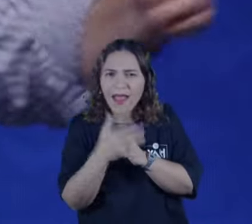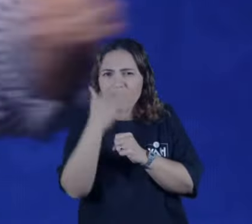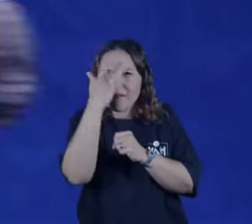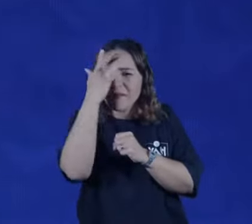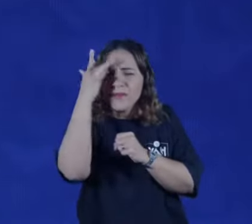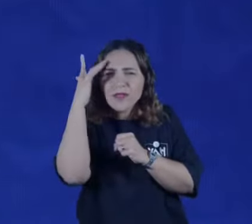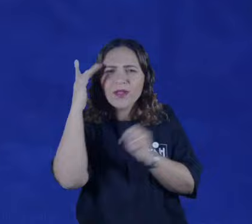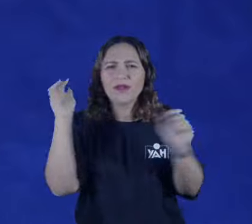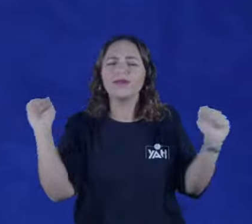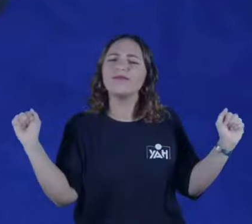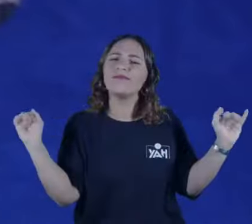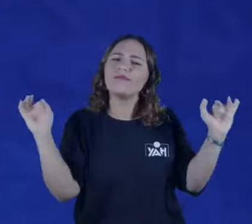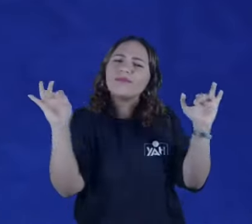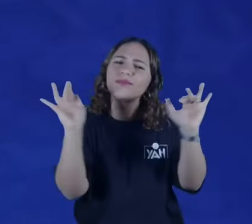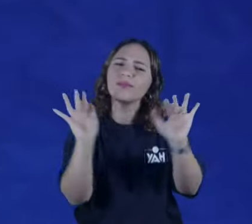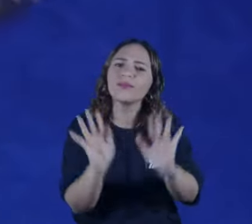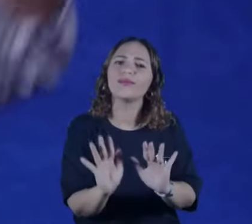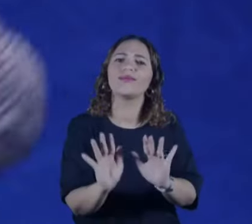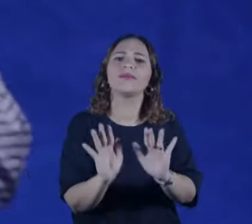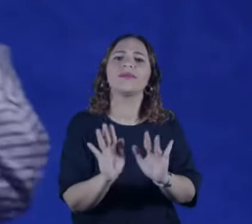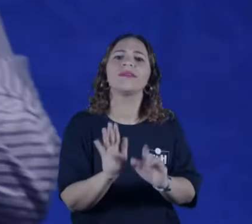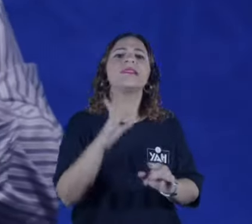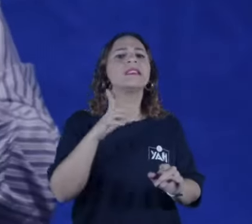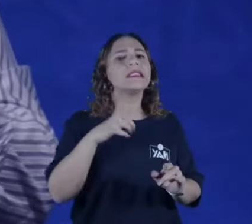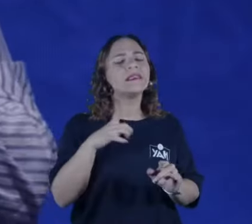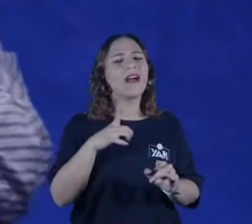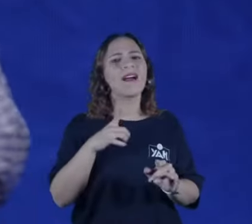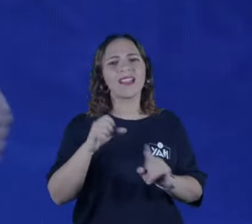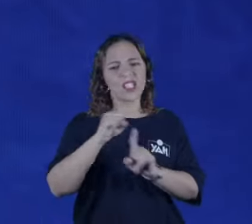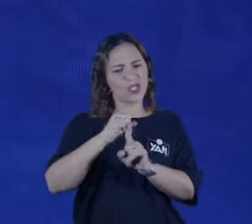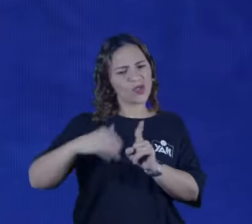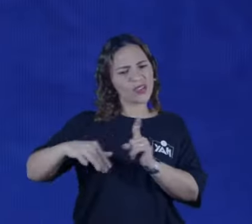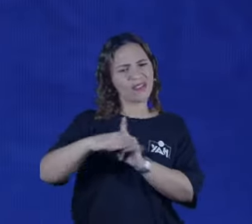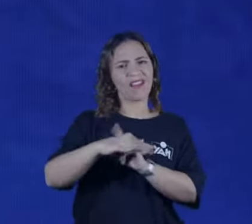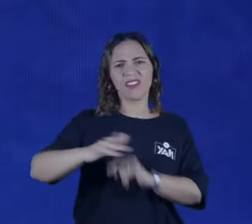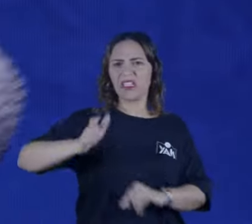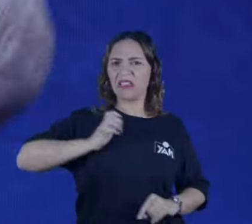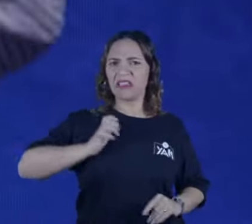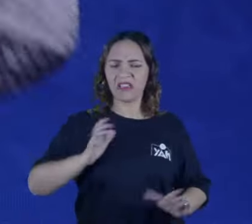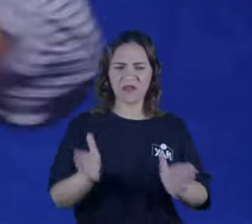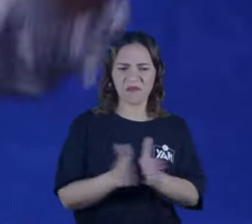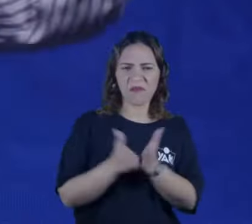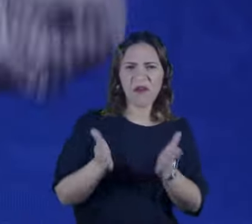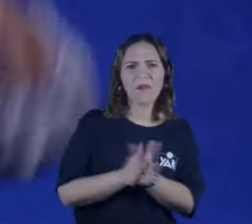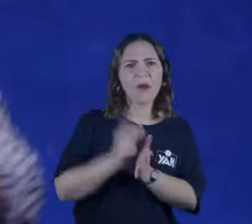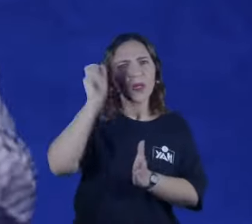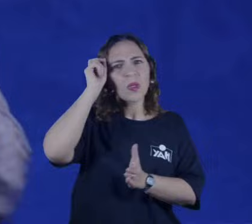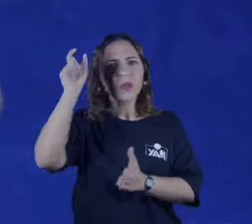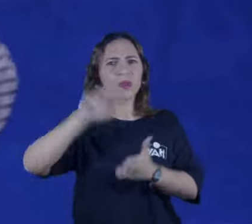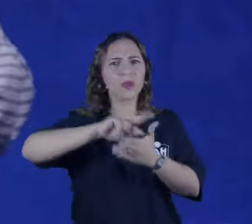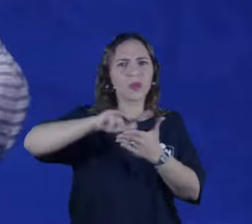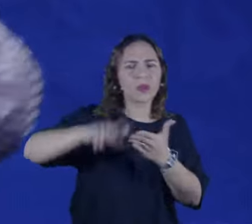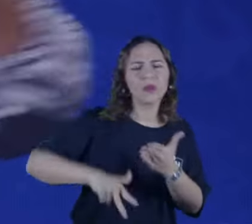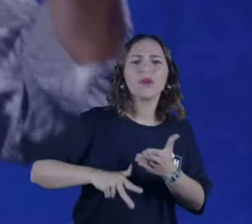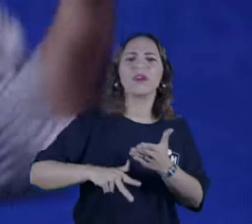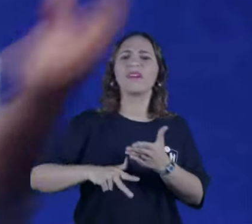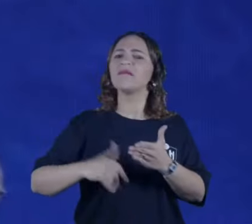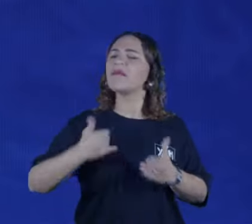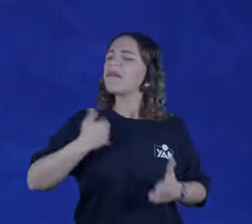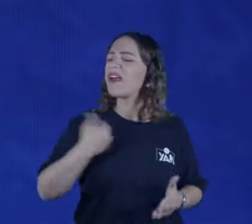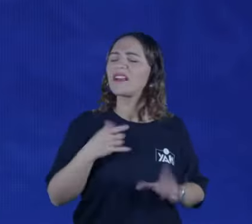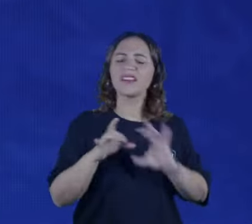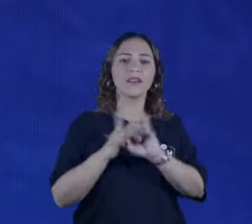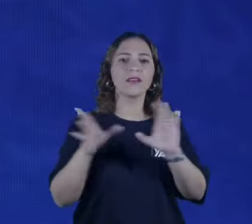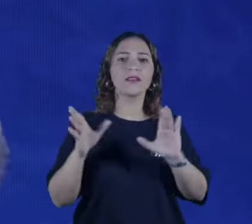todo lugar, de todos os estratos sociais, de todas as culturas, de todas as idades, de todas as classes sociais,